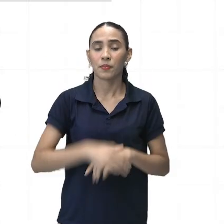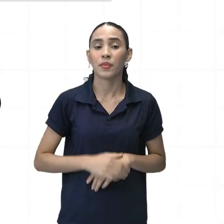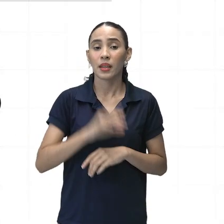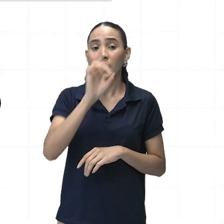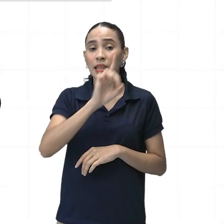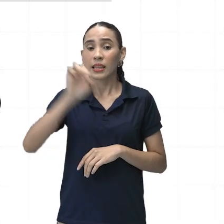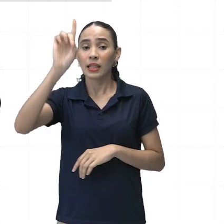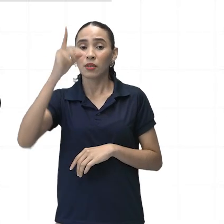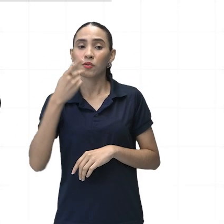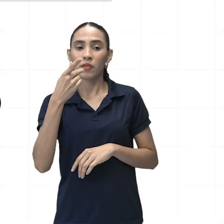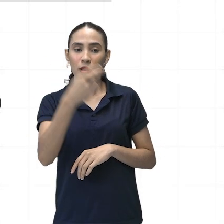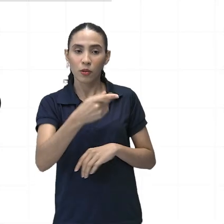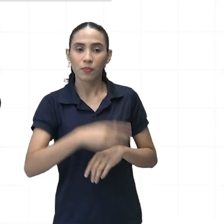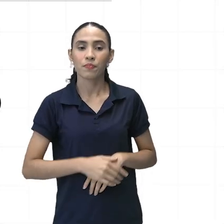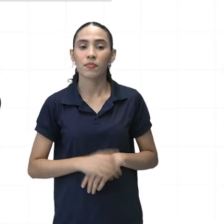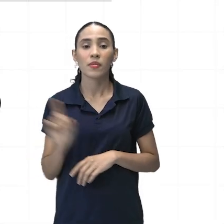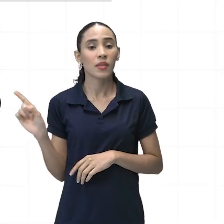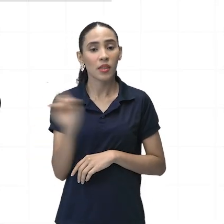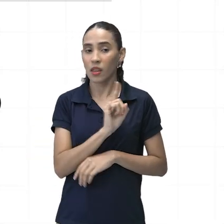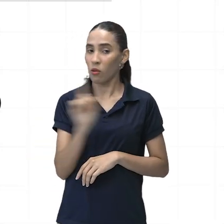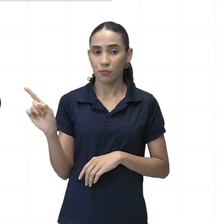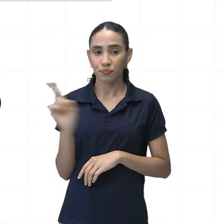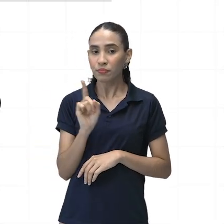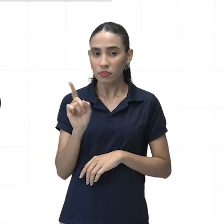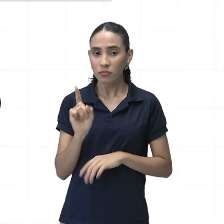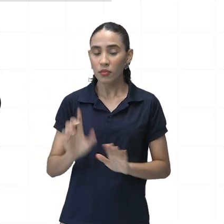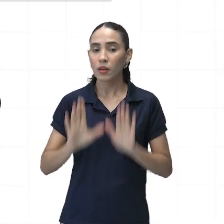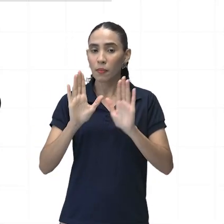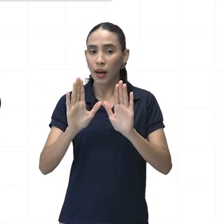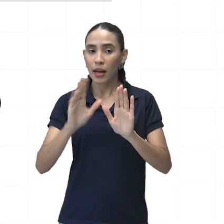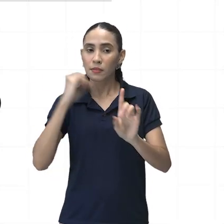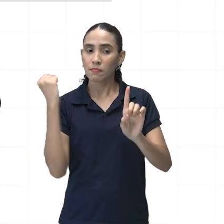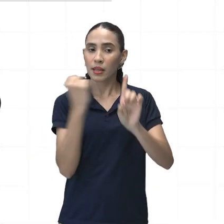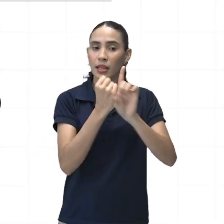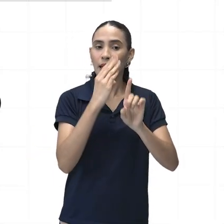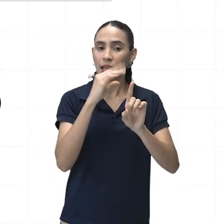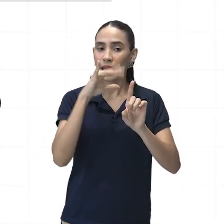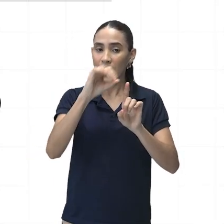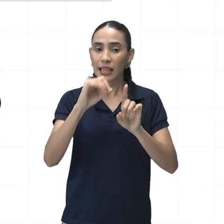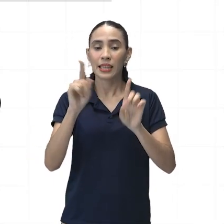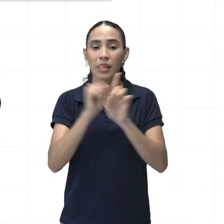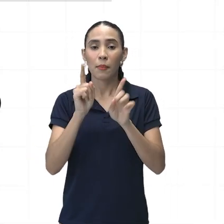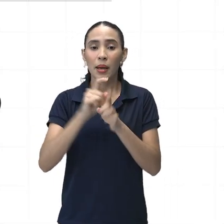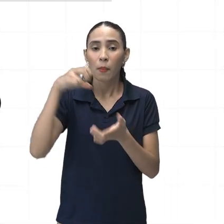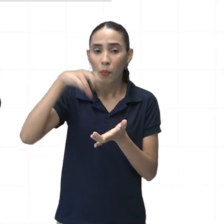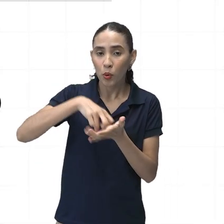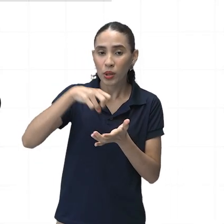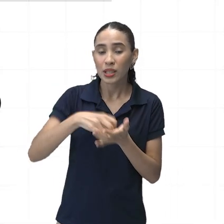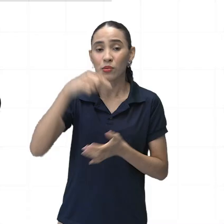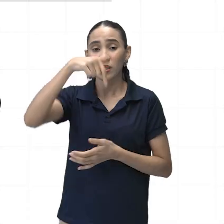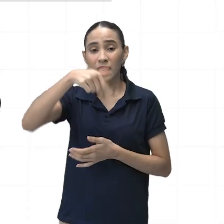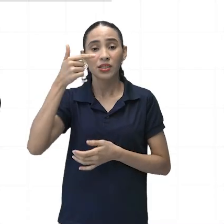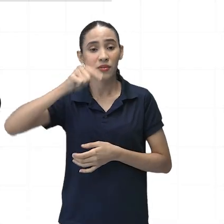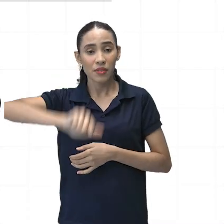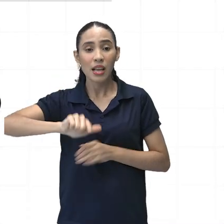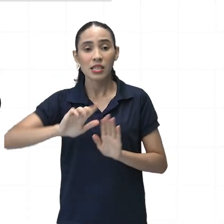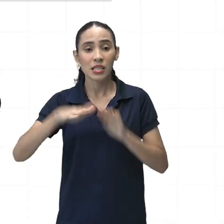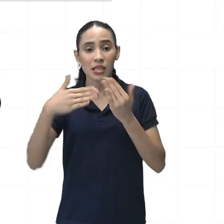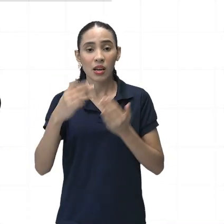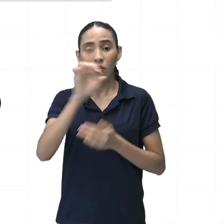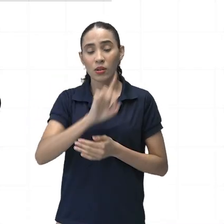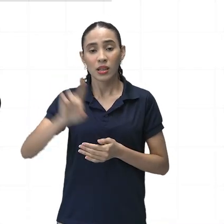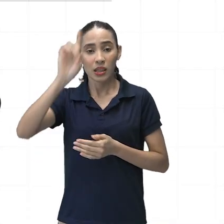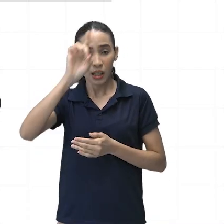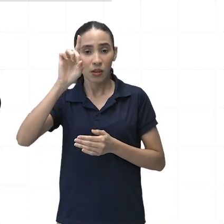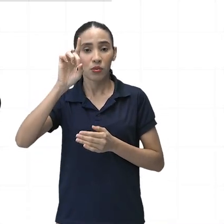o Senhor respondeu-lhe: Não, mas aquele que matar Caim será punido 7 vezes. Então, o Senhor pôs